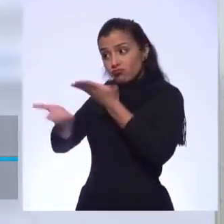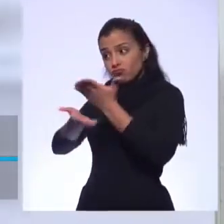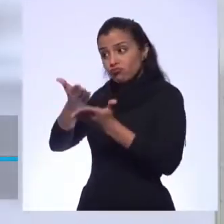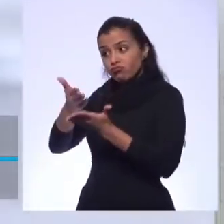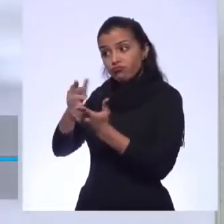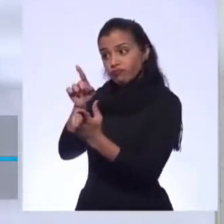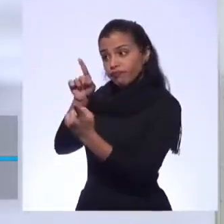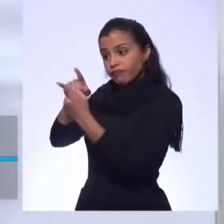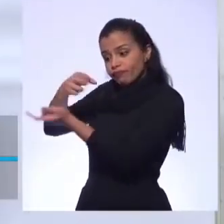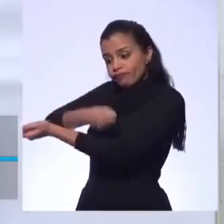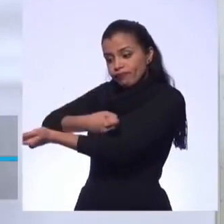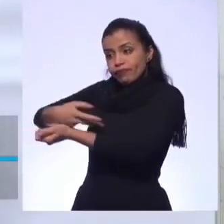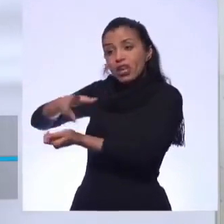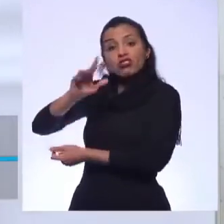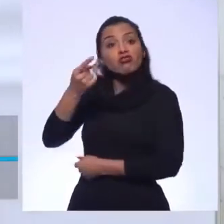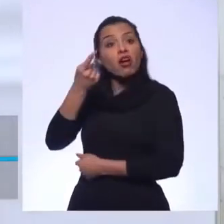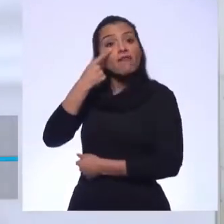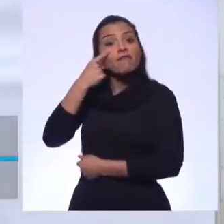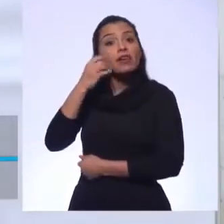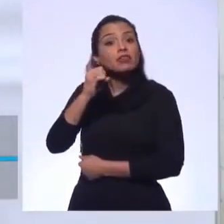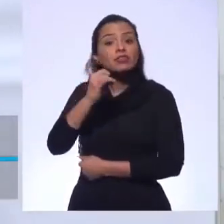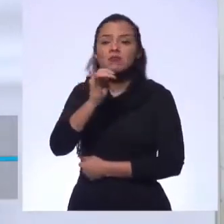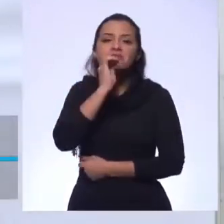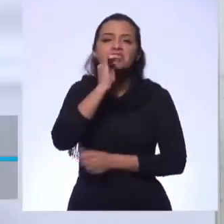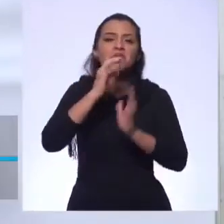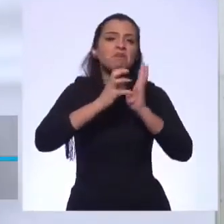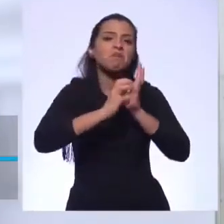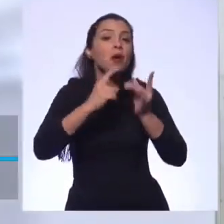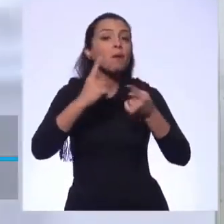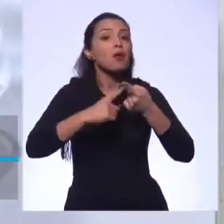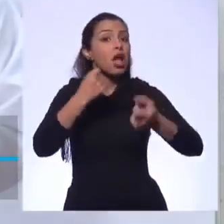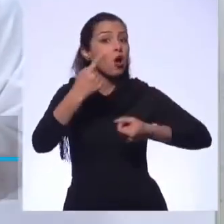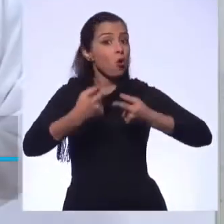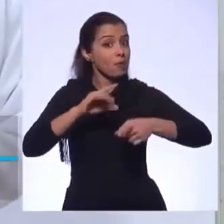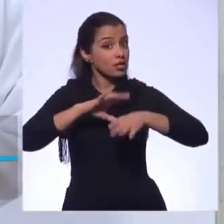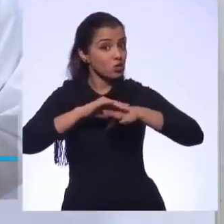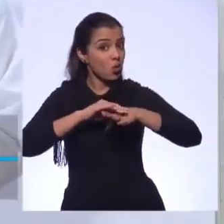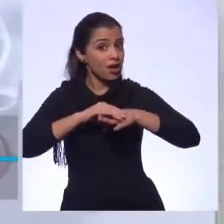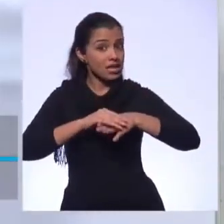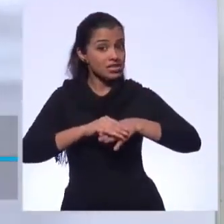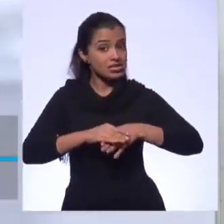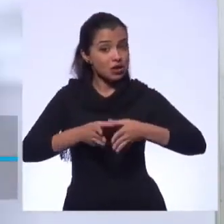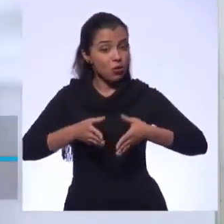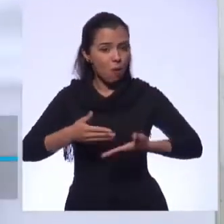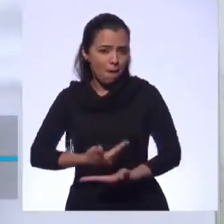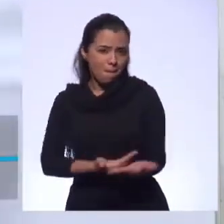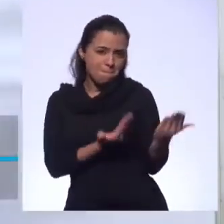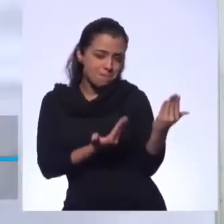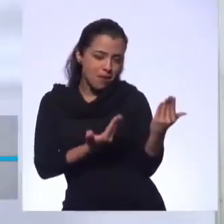doenças podem passar até na hora do parto. Tá? Então, é importante fazer esse acompanhamento, tá bom?